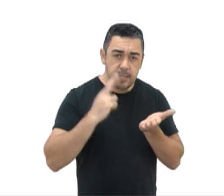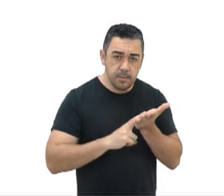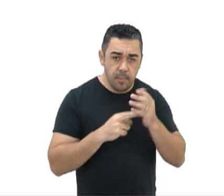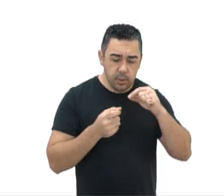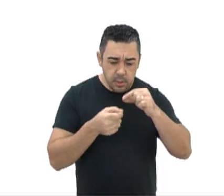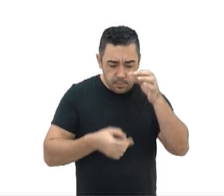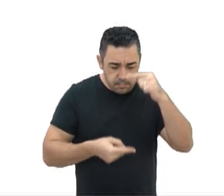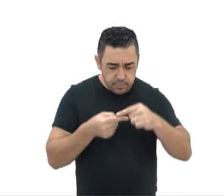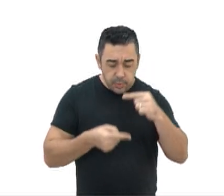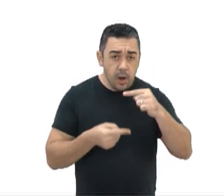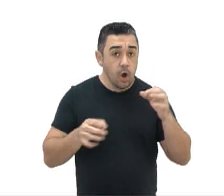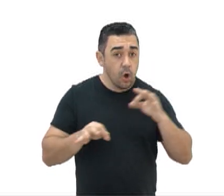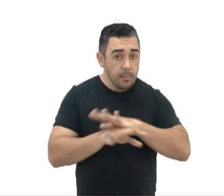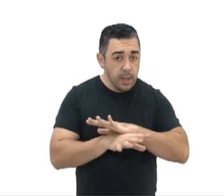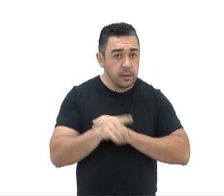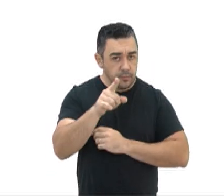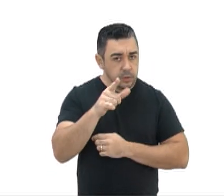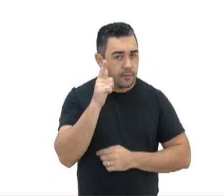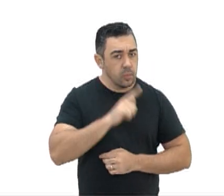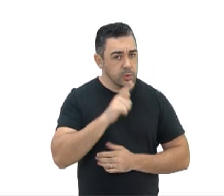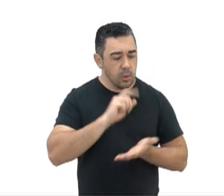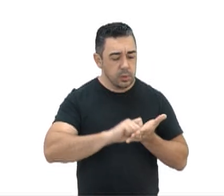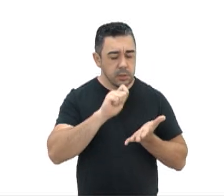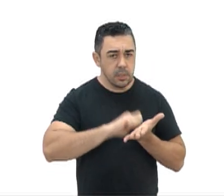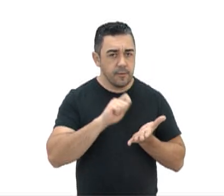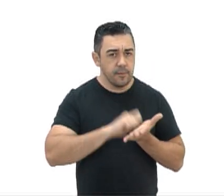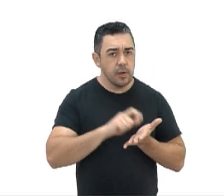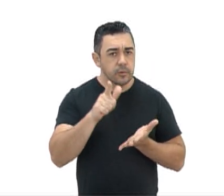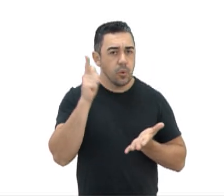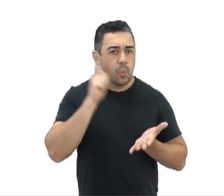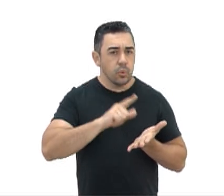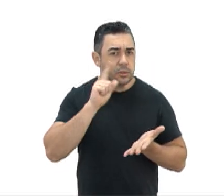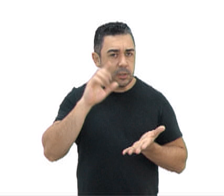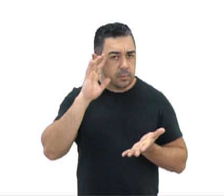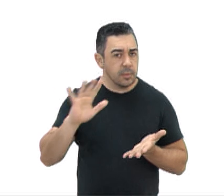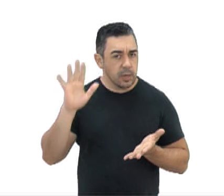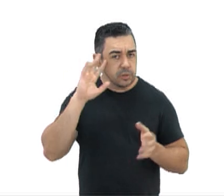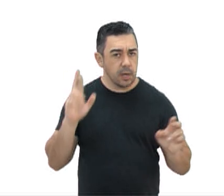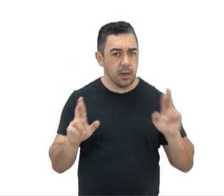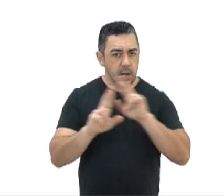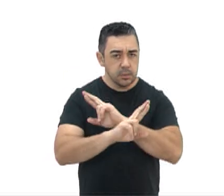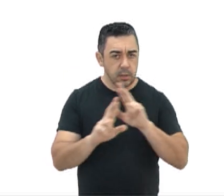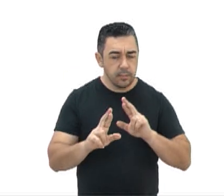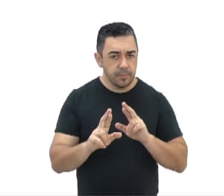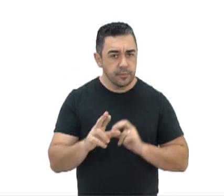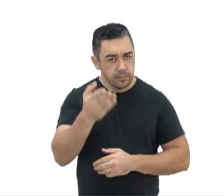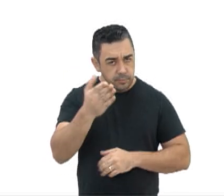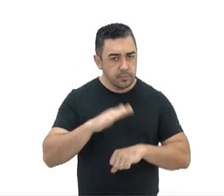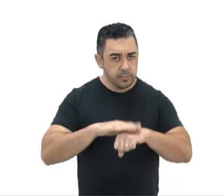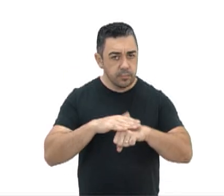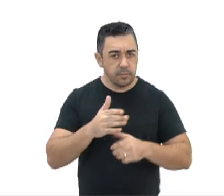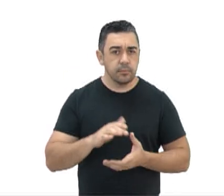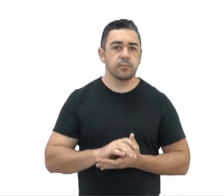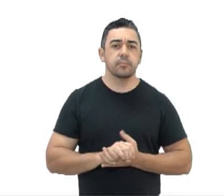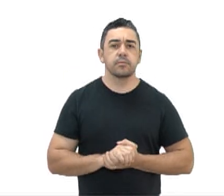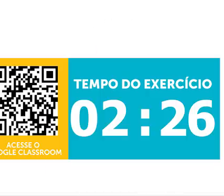bem completa. Alguma coisa você deve ter conseguido fazer relação aí. Mãos à obra.